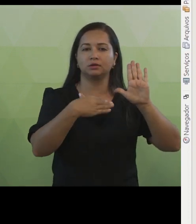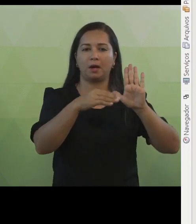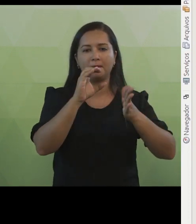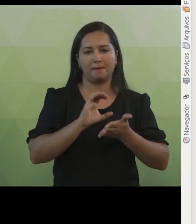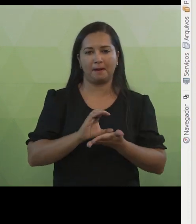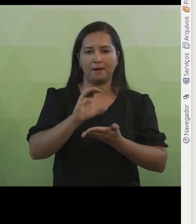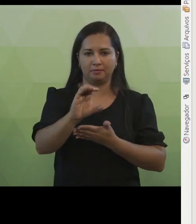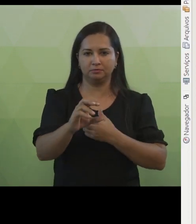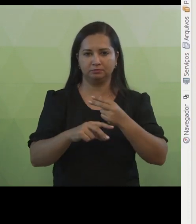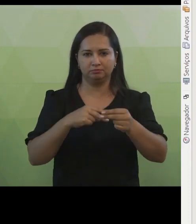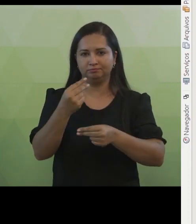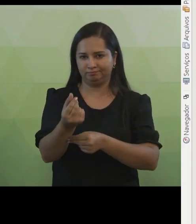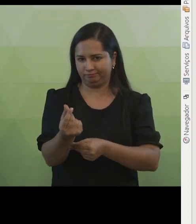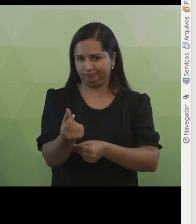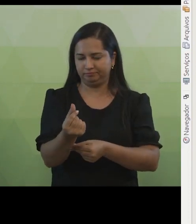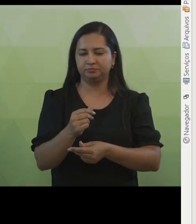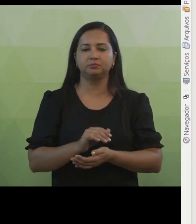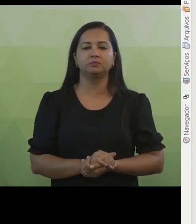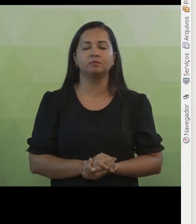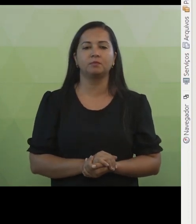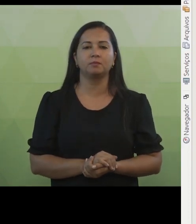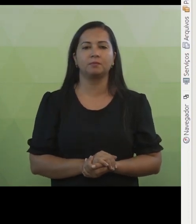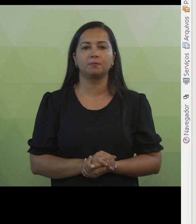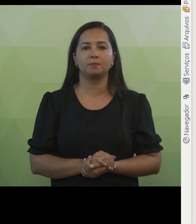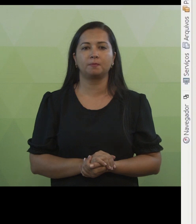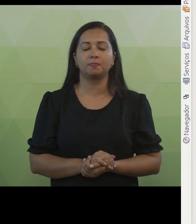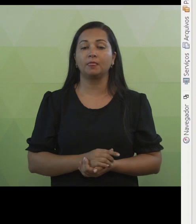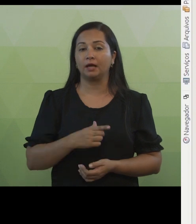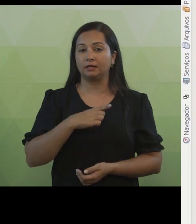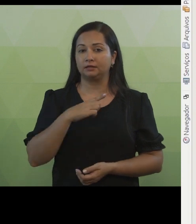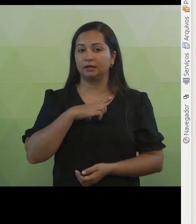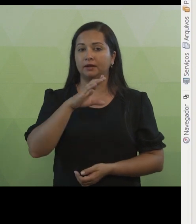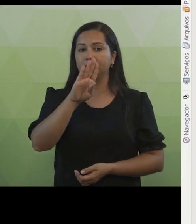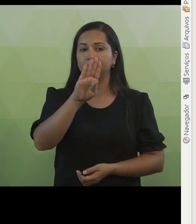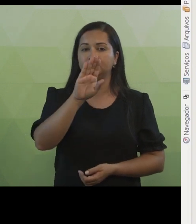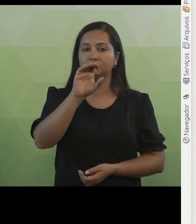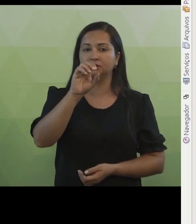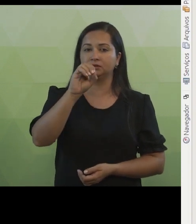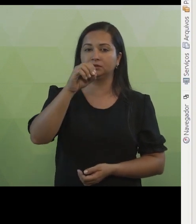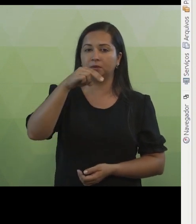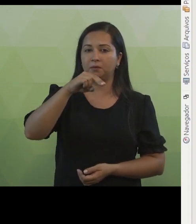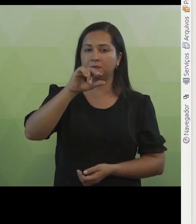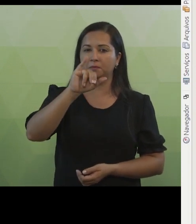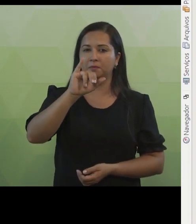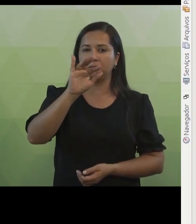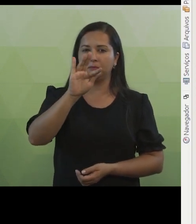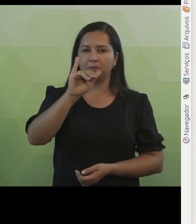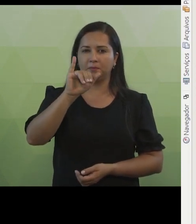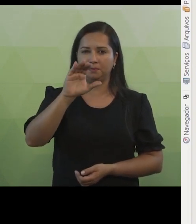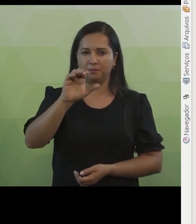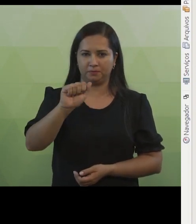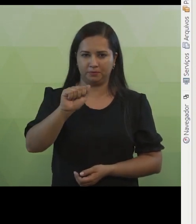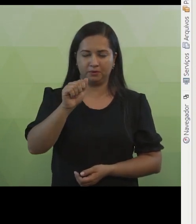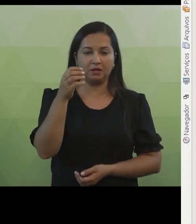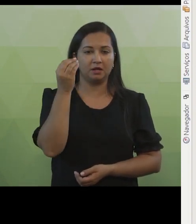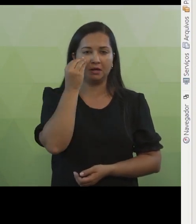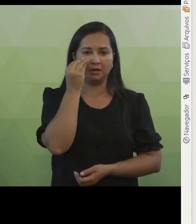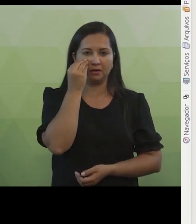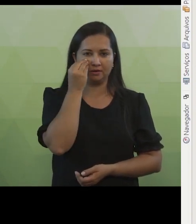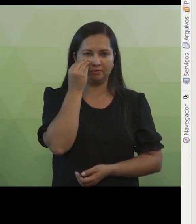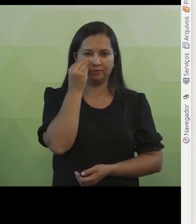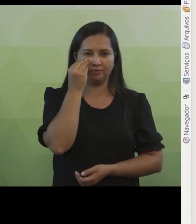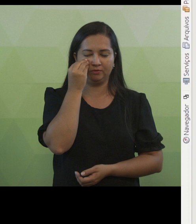as bonificações, e tem um método bonifica, onde recebe um parâmetro do